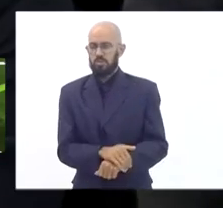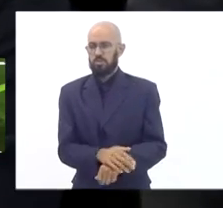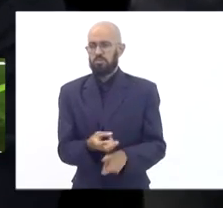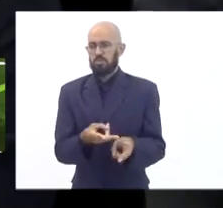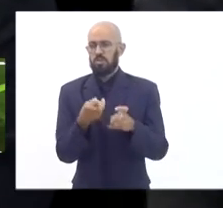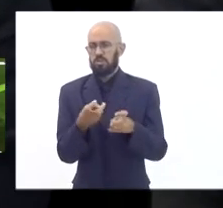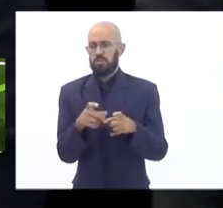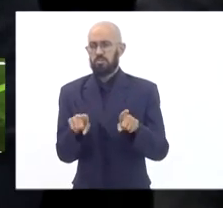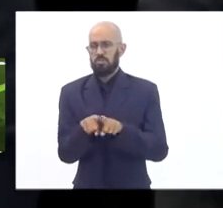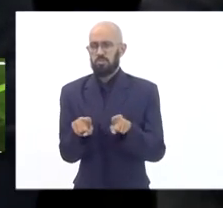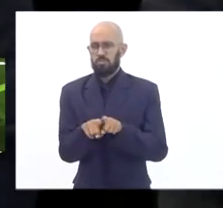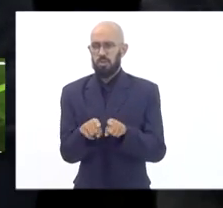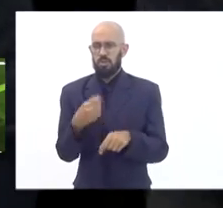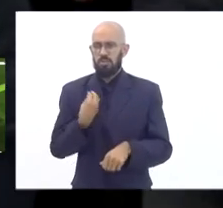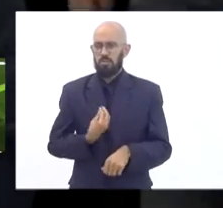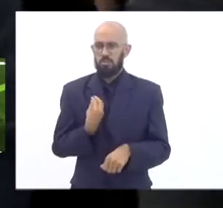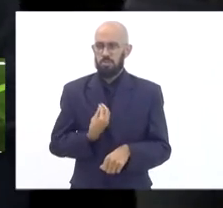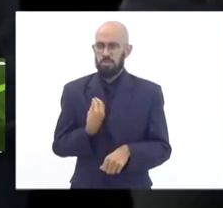a presença de